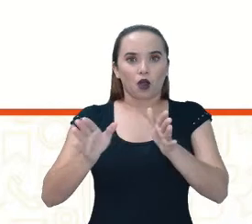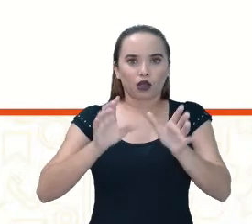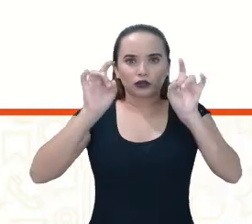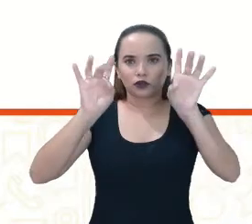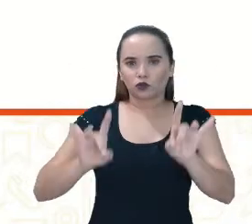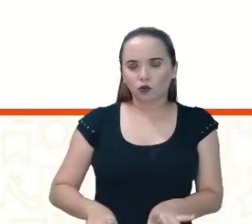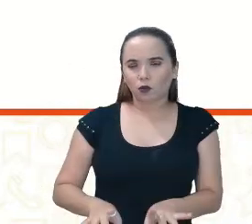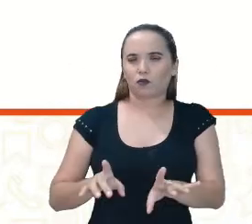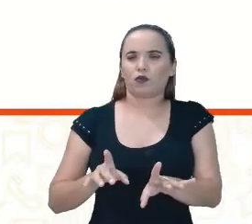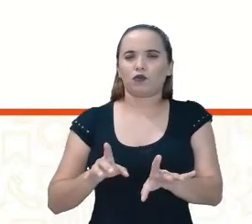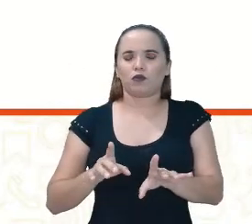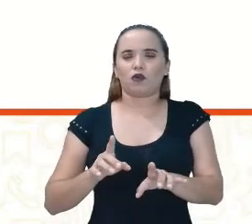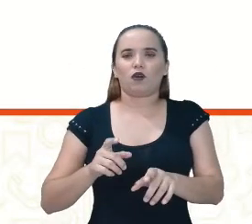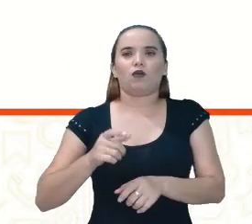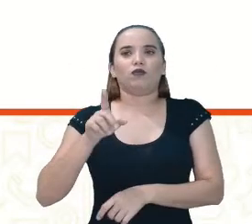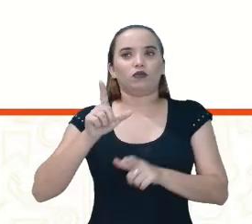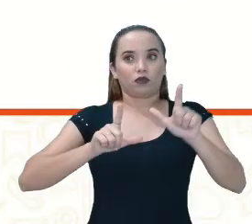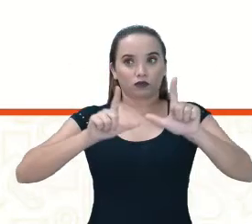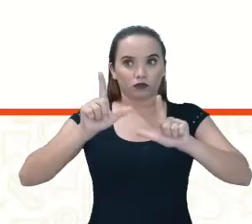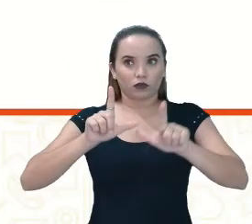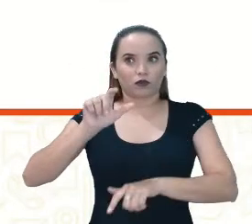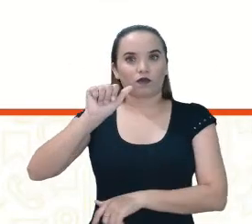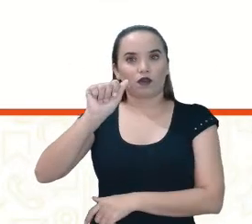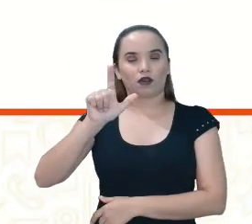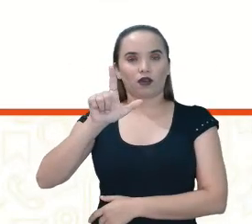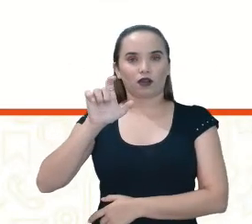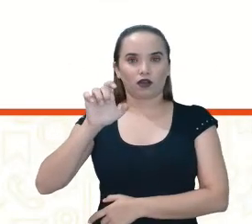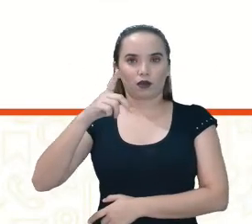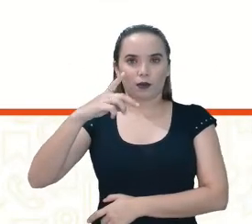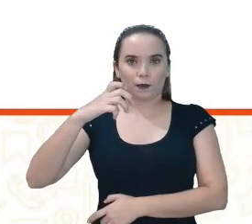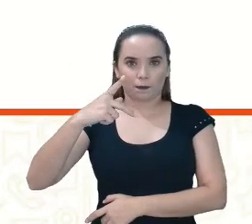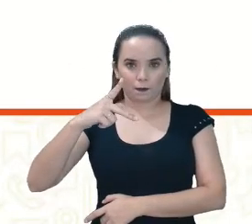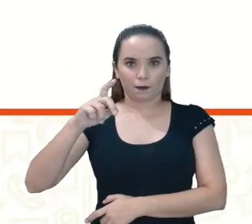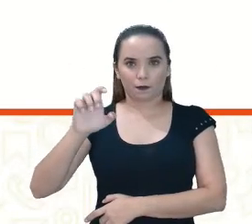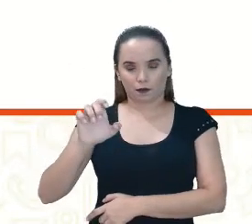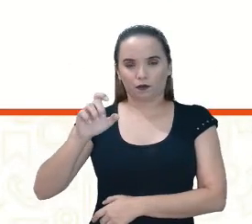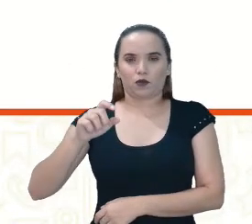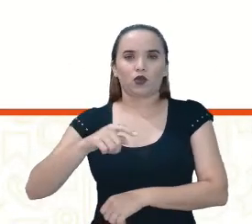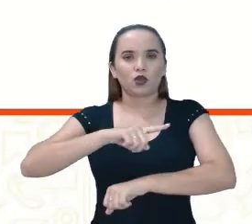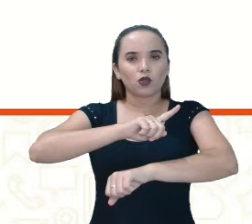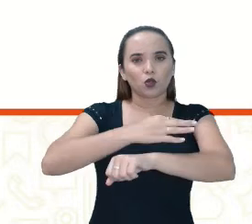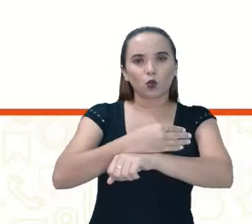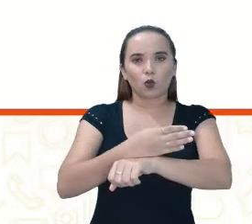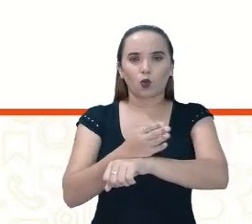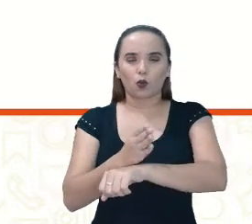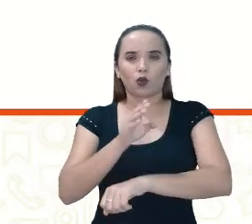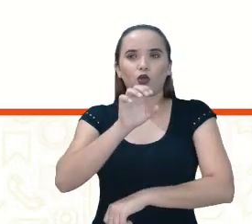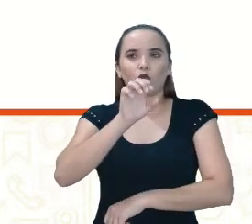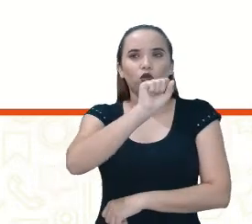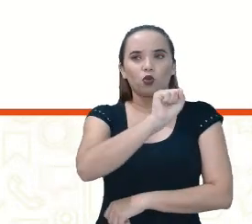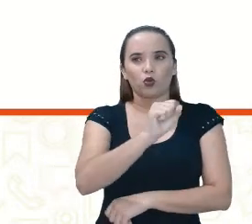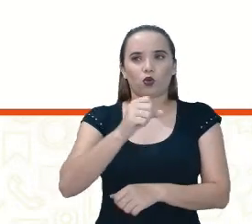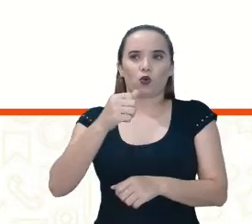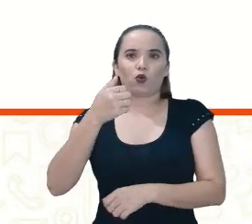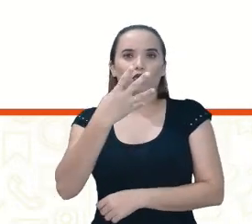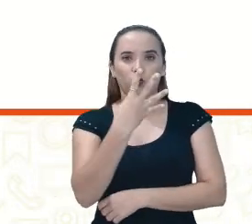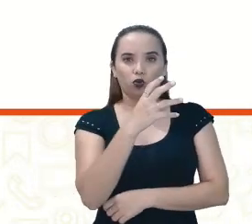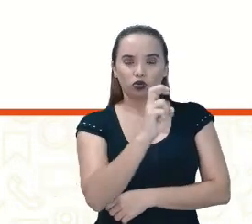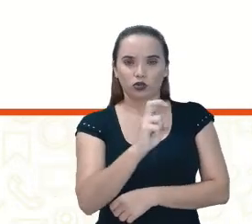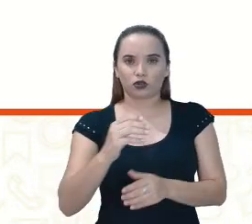inclusiva? Na TV Alep, no horário das 8h45 às 9h, e temos a